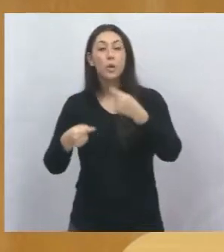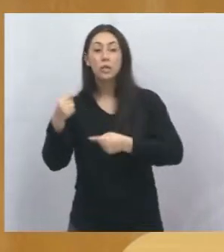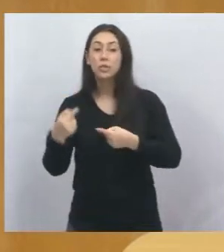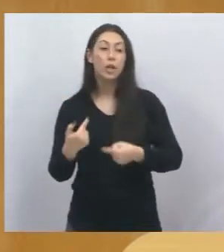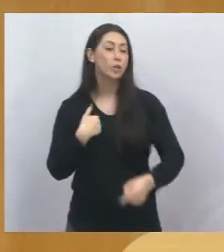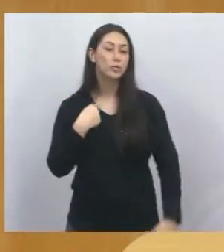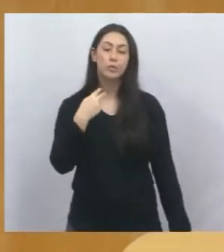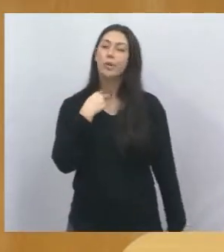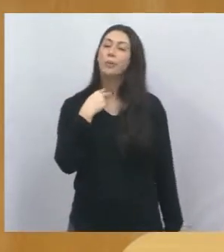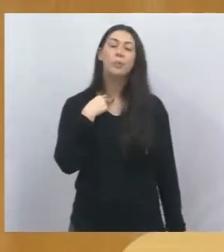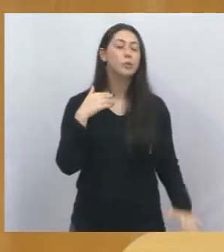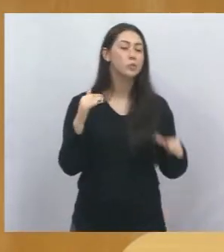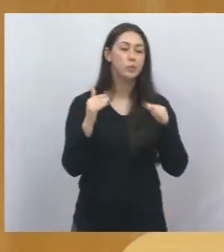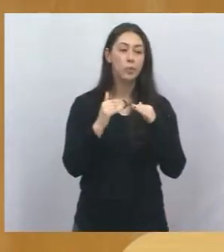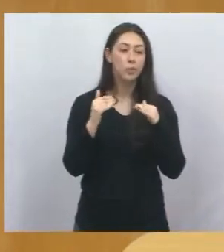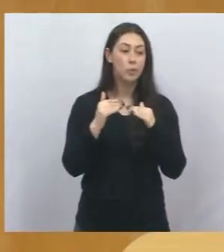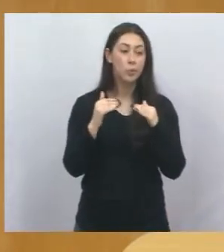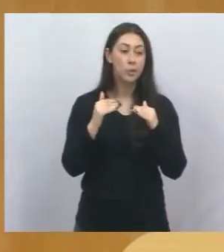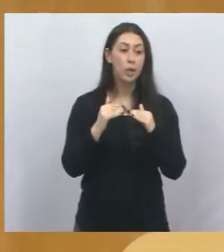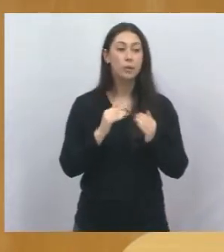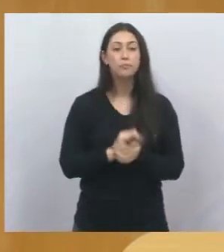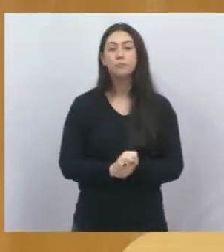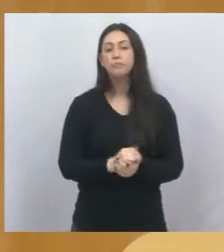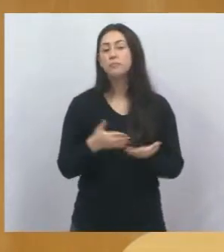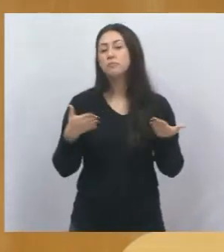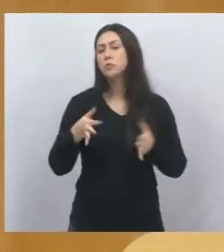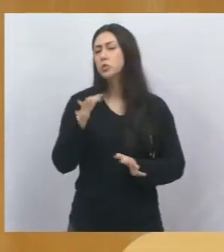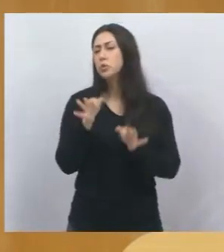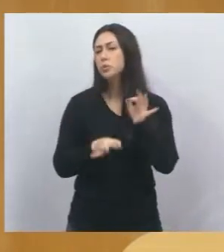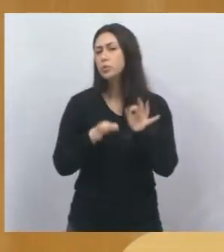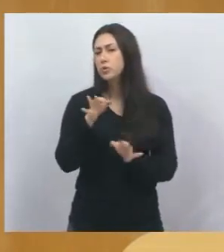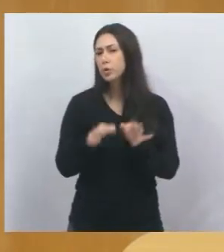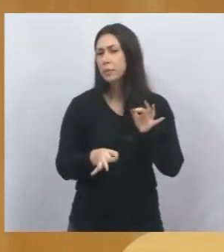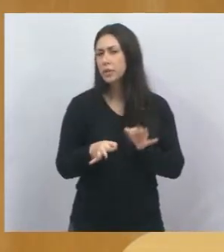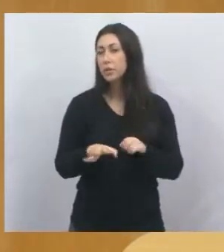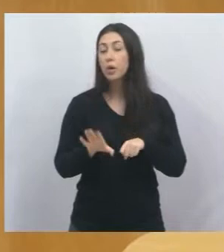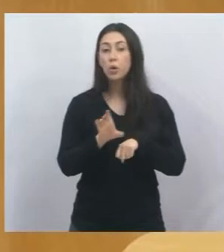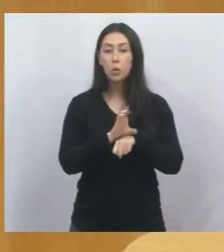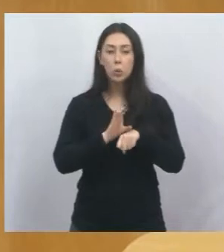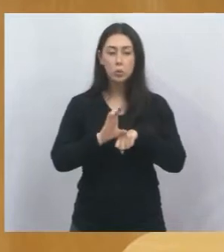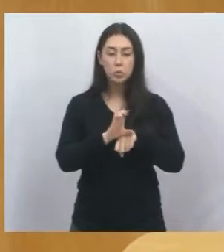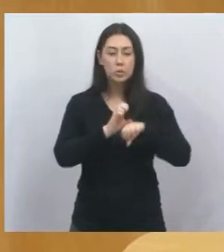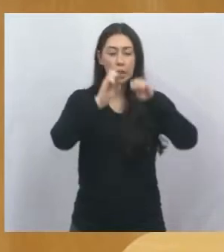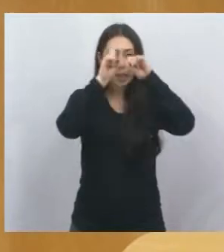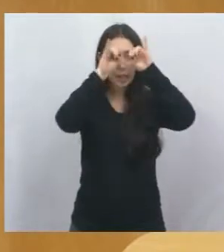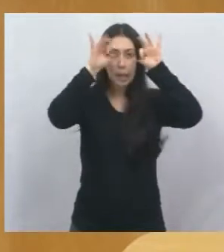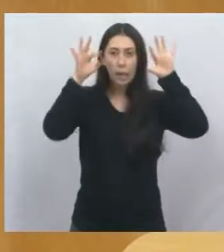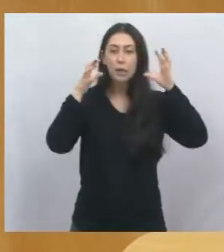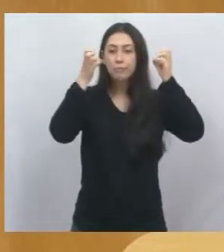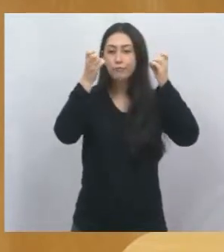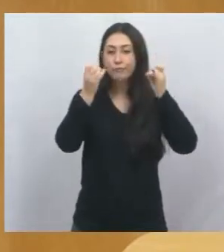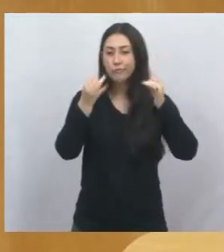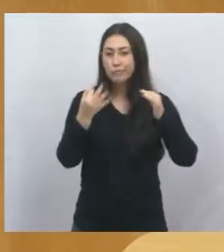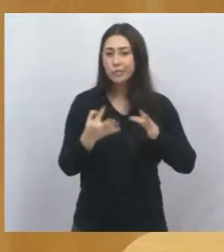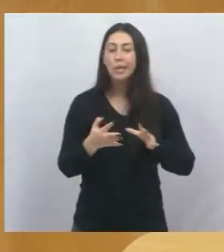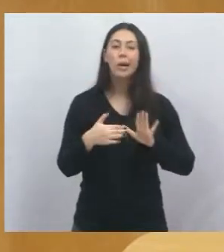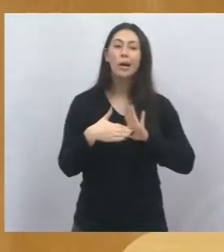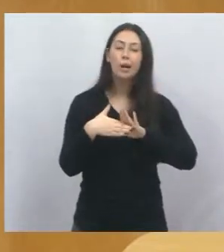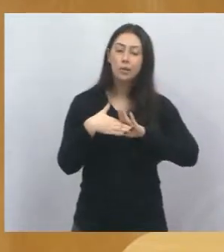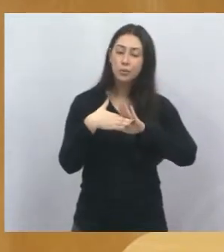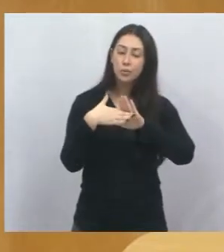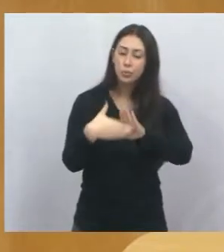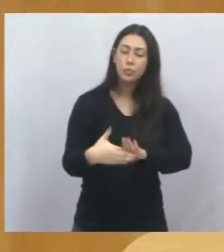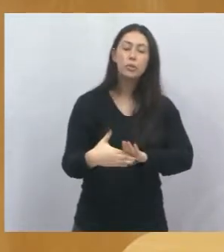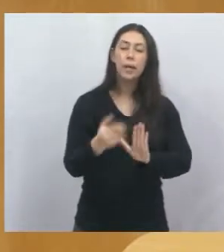eu votar favorável. E juridicamente, a Constituição é muito clara ao dizer sobre contribuição